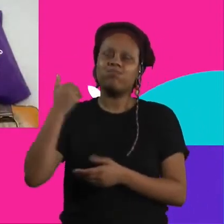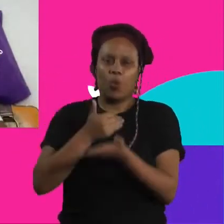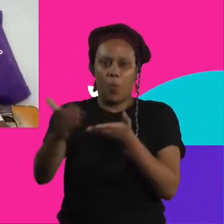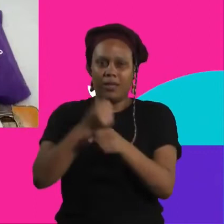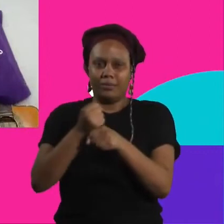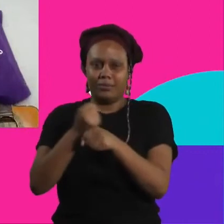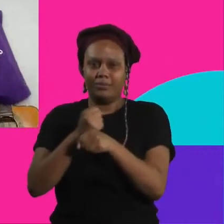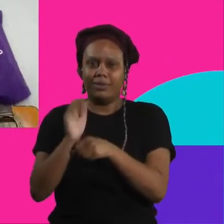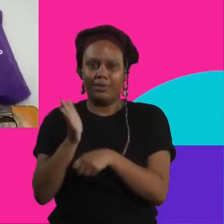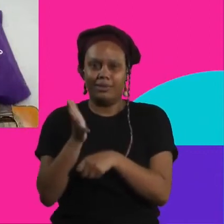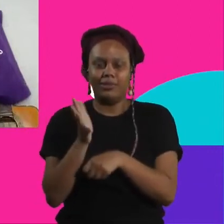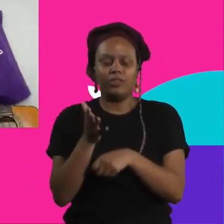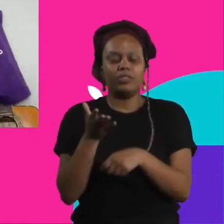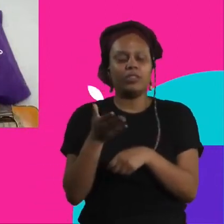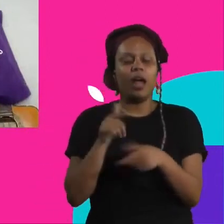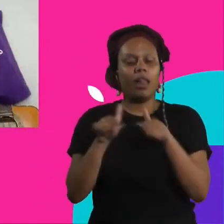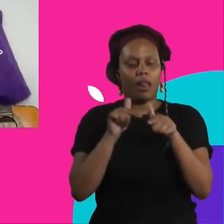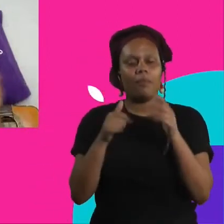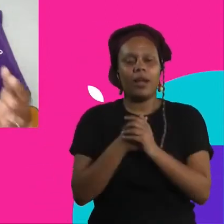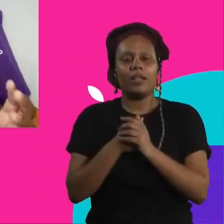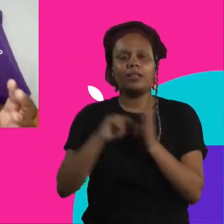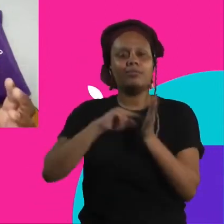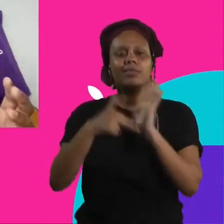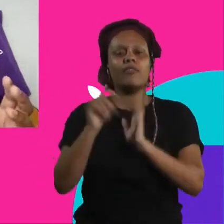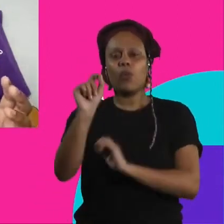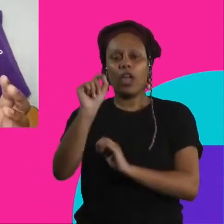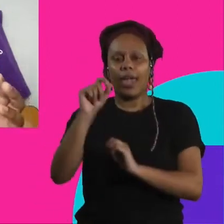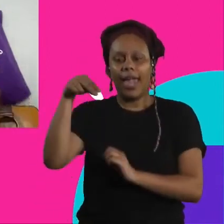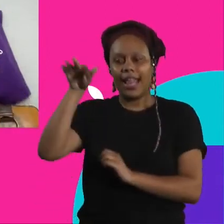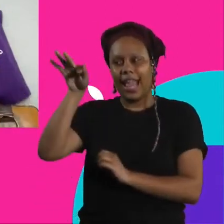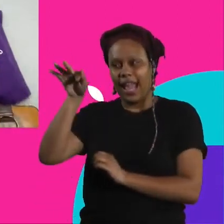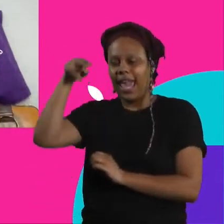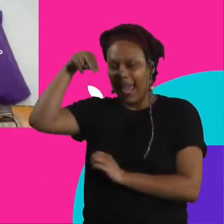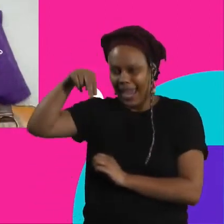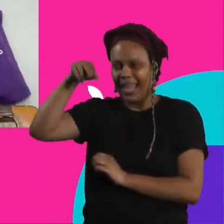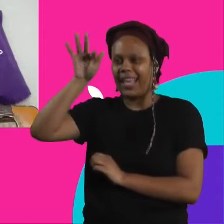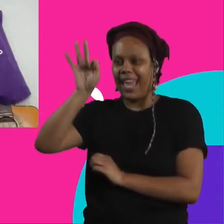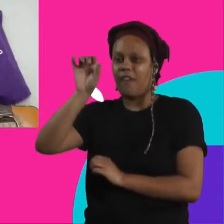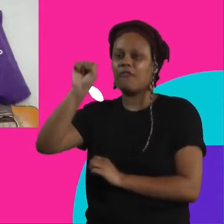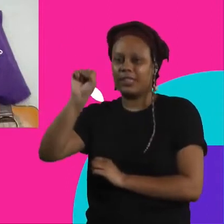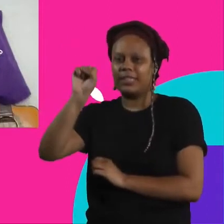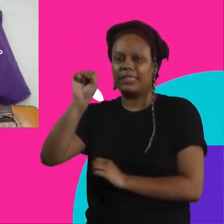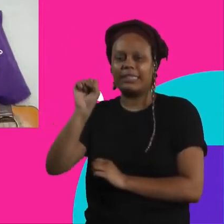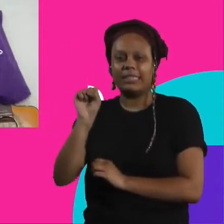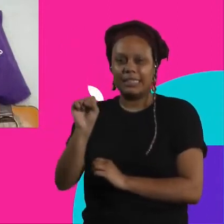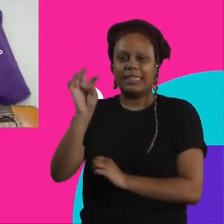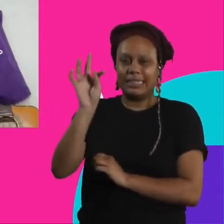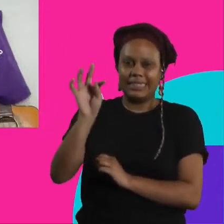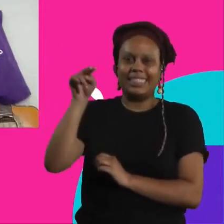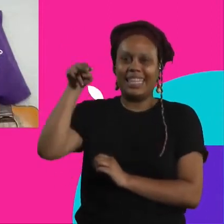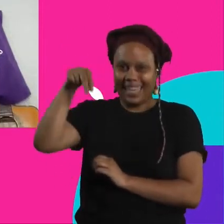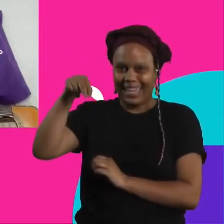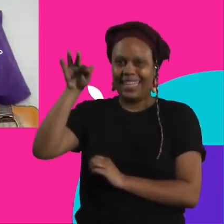1%, e os NFTs, basicamente, eles representam muito do que a gente já falou aqui, né? Da possibilidade de você criar uma moeda que representa algo,